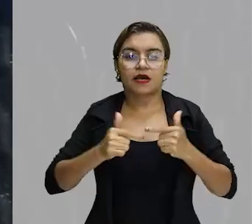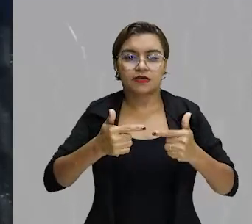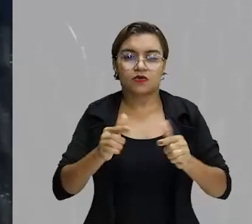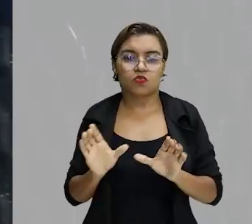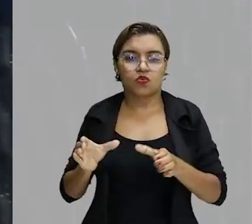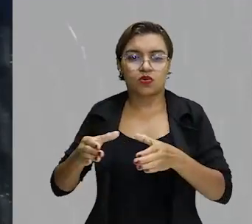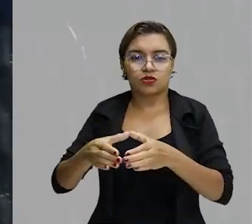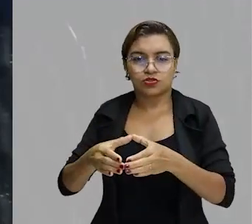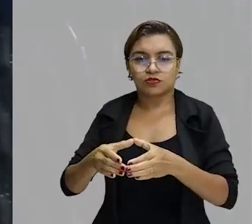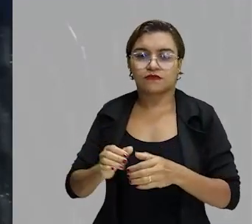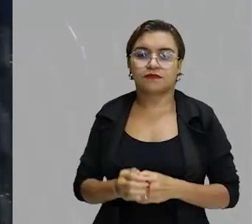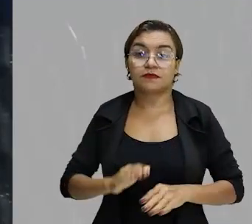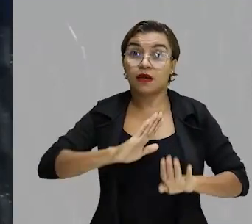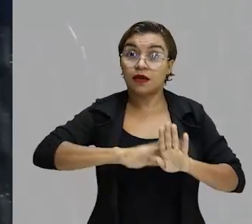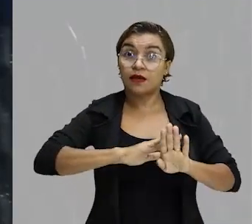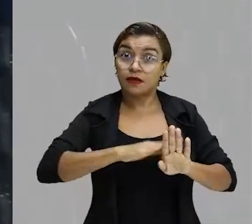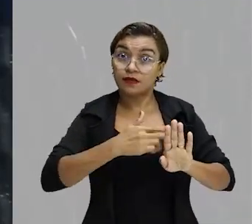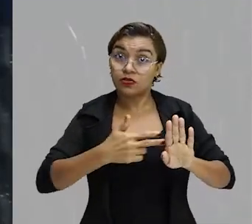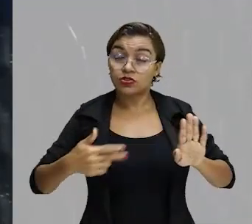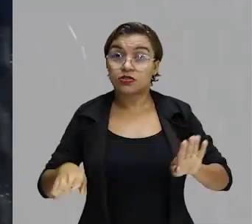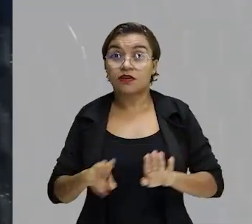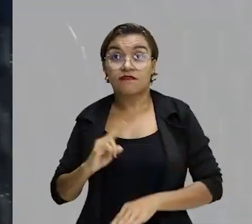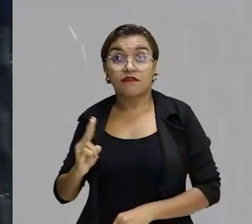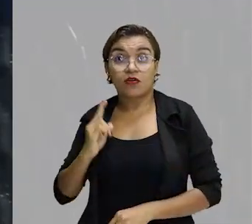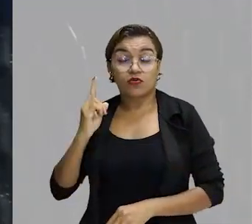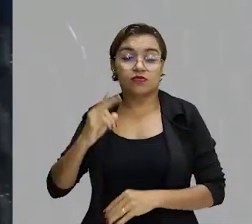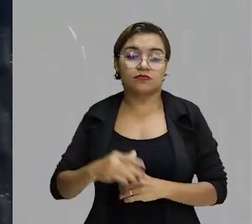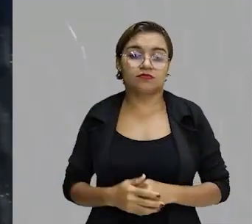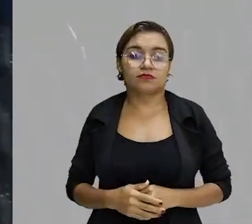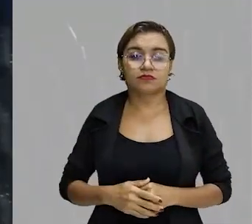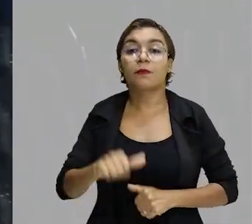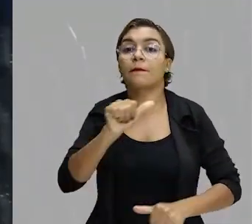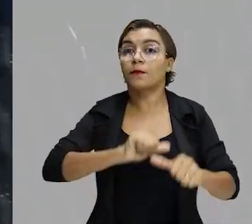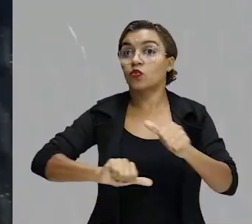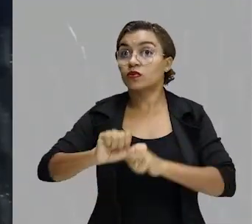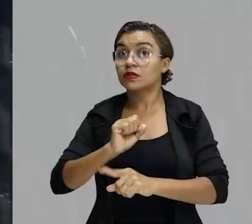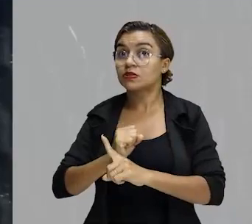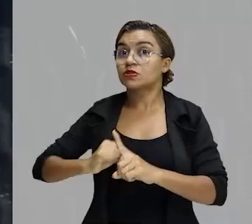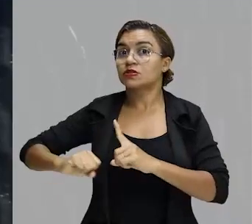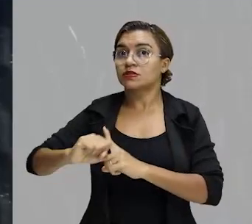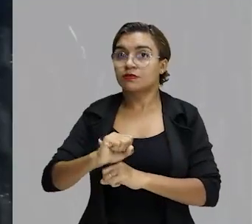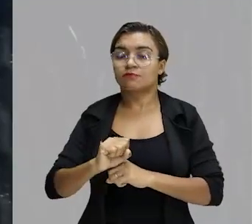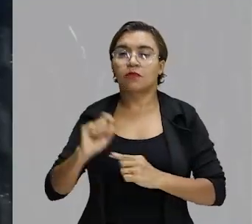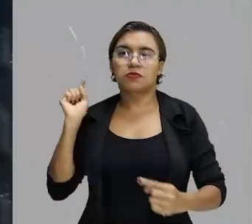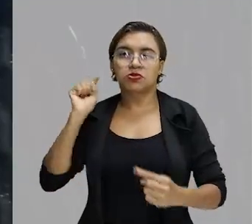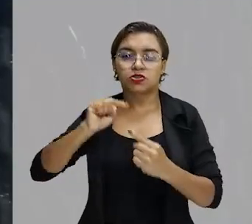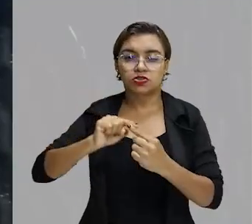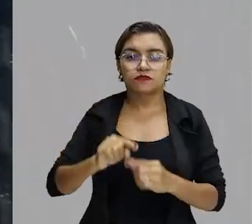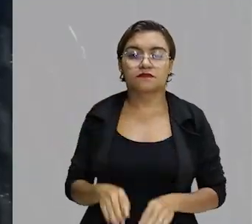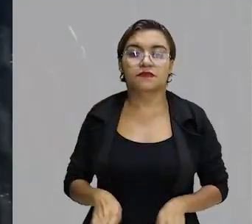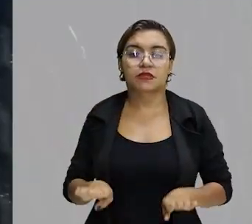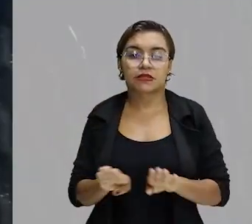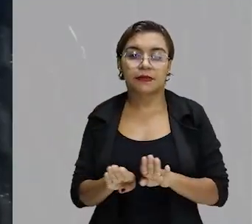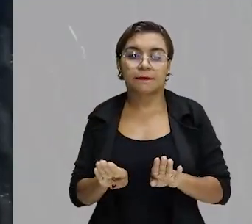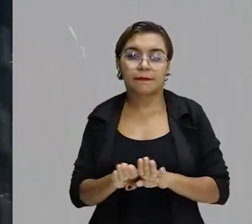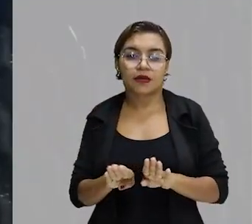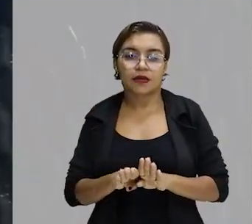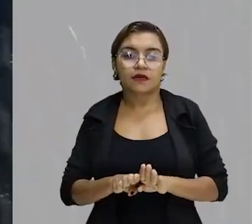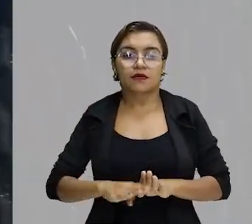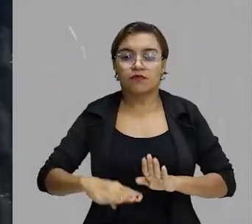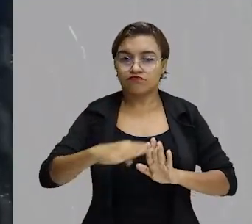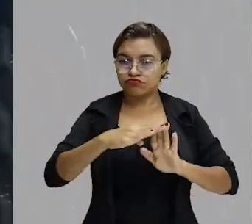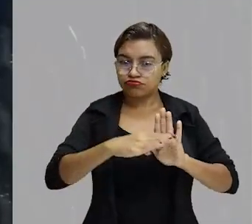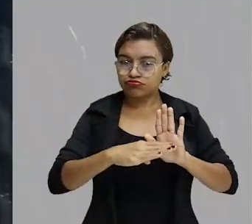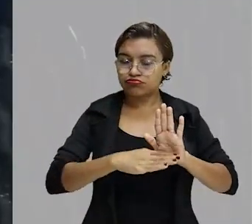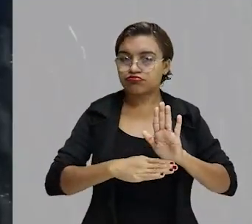coletiva, ideologia e valores, mudanças sociais, finalidade e também a forma de agir,